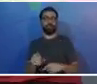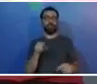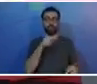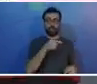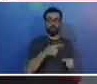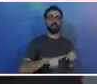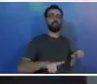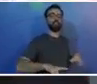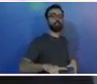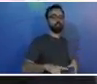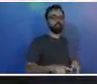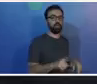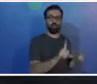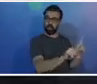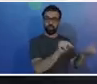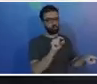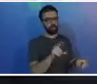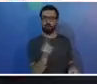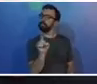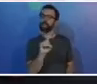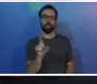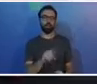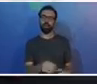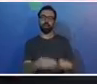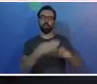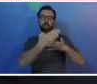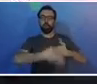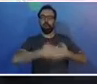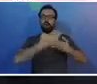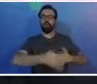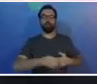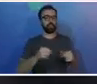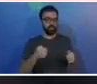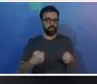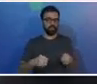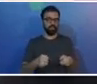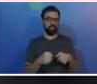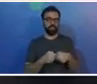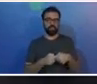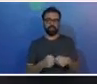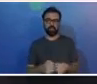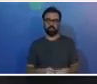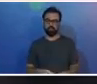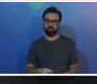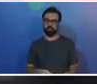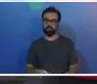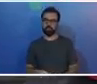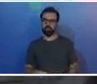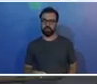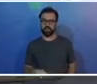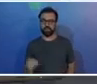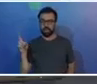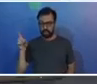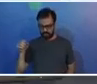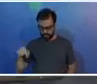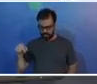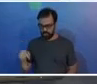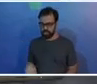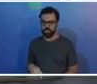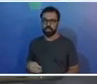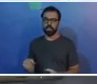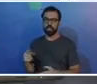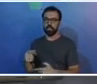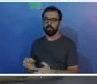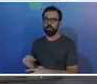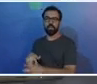Judiciário também têm que fazer uma prova, são concursados. Na nossa cidade, nós temos